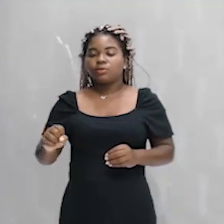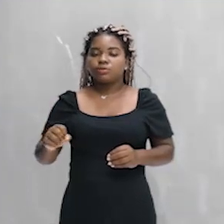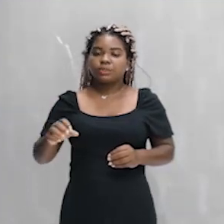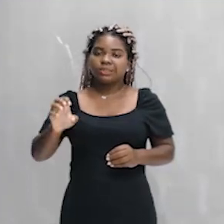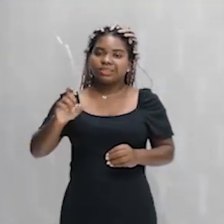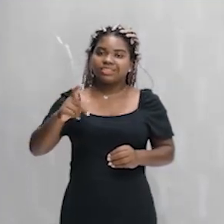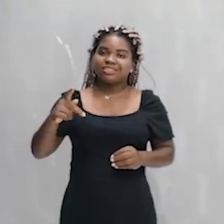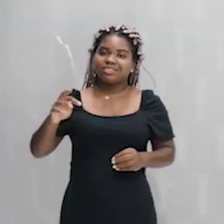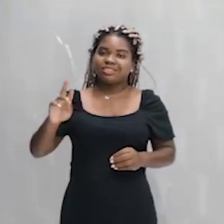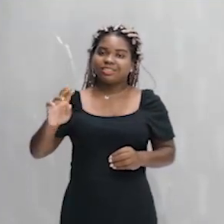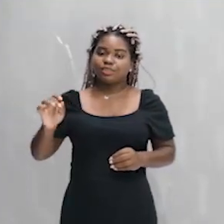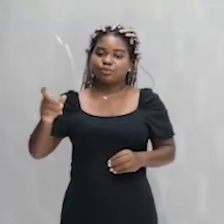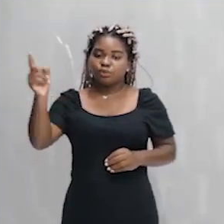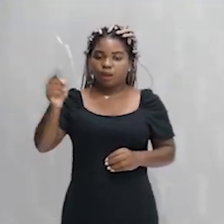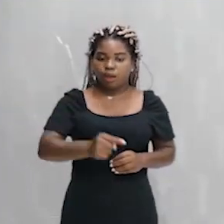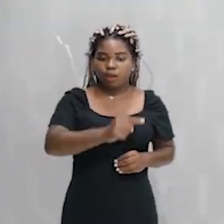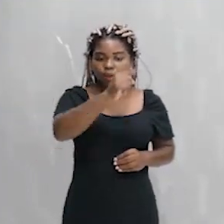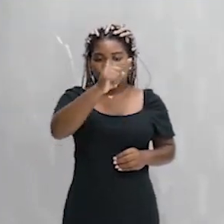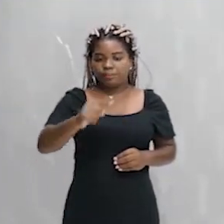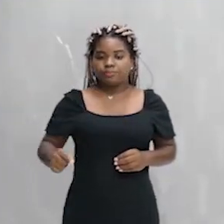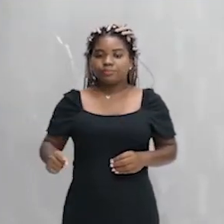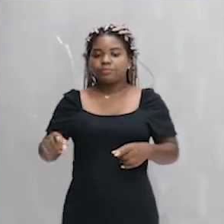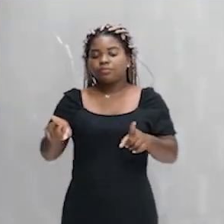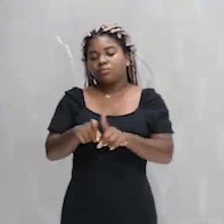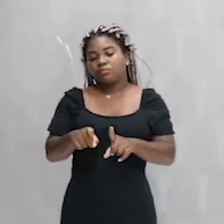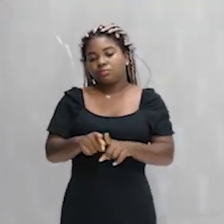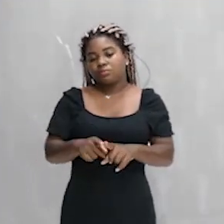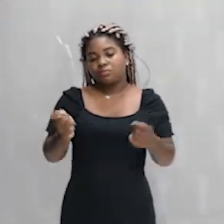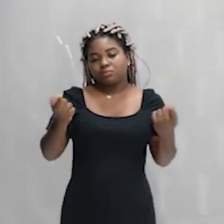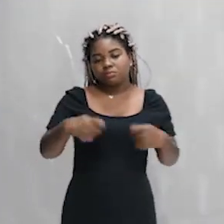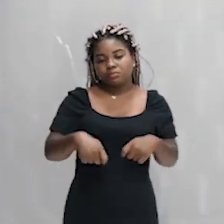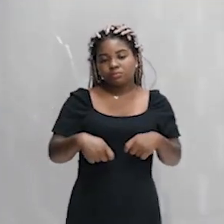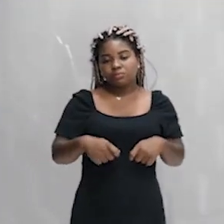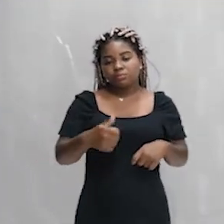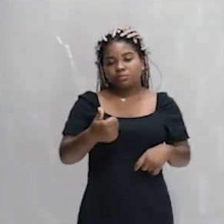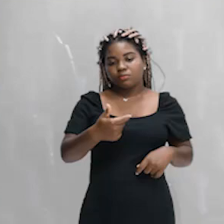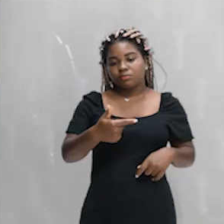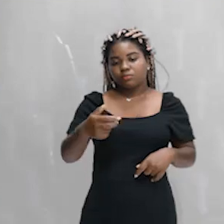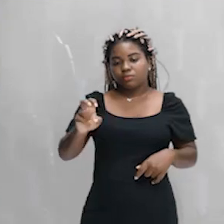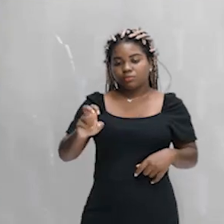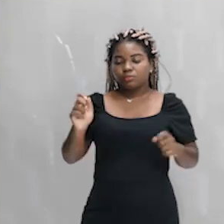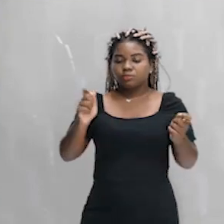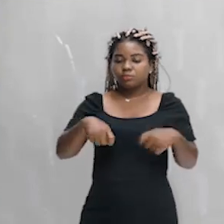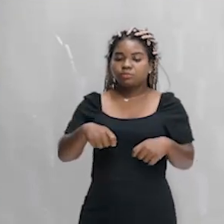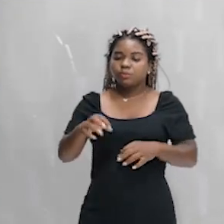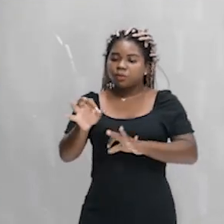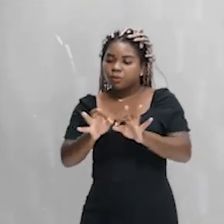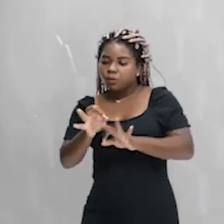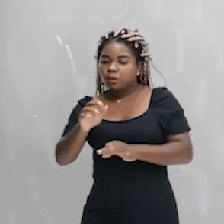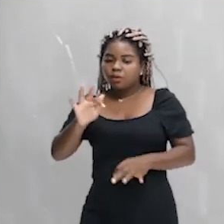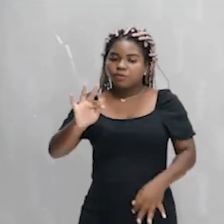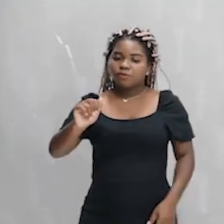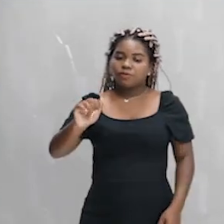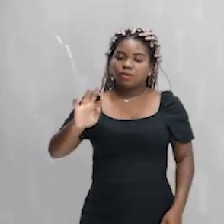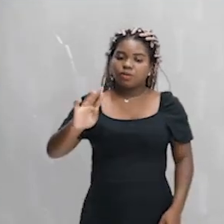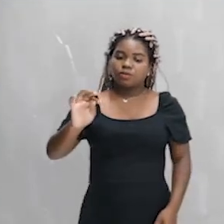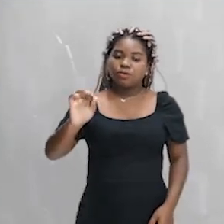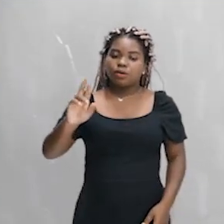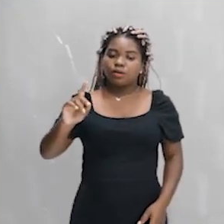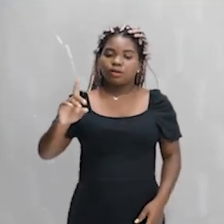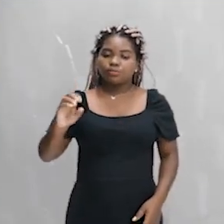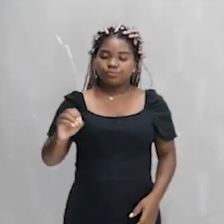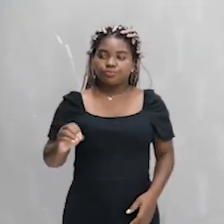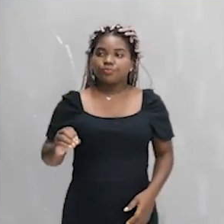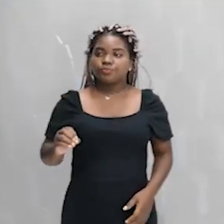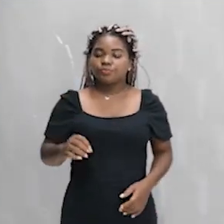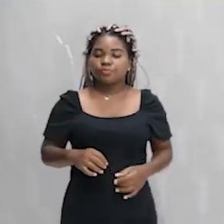E eu posso também, olha o detalhe, esse 125 ele pode ser fatorado. E eu também já aproveito, me lembro que eu tenho que